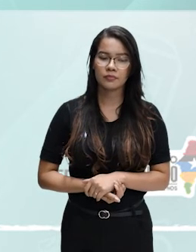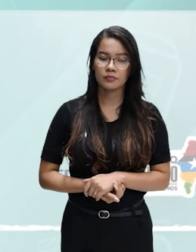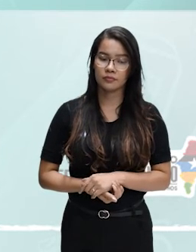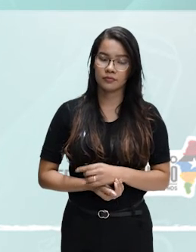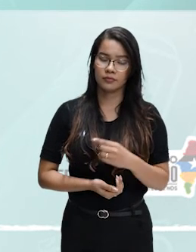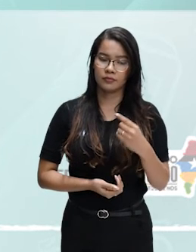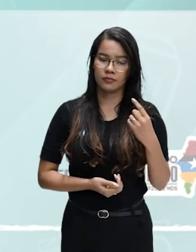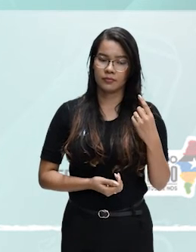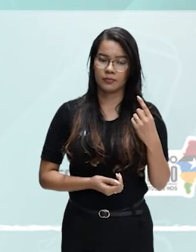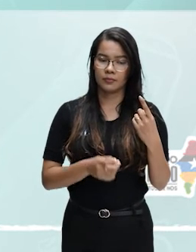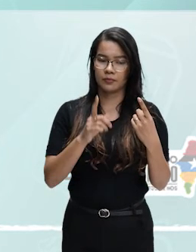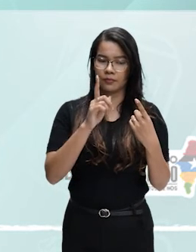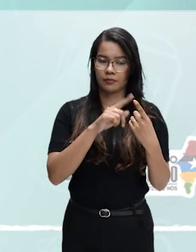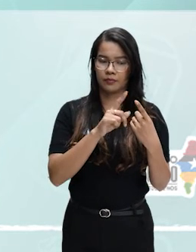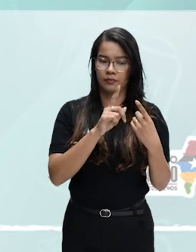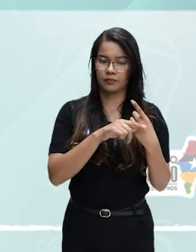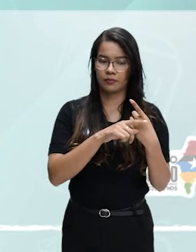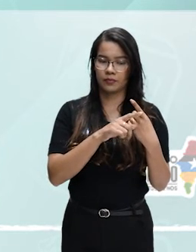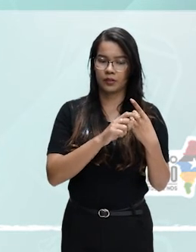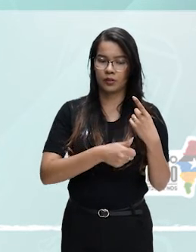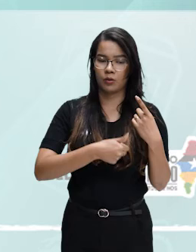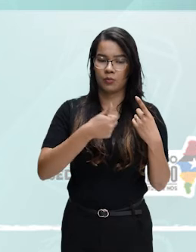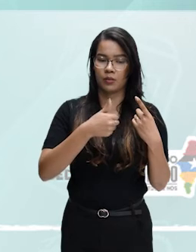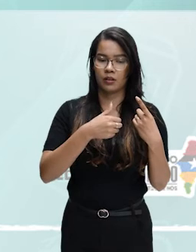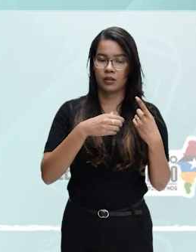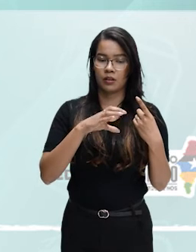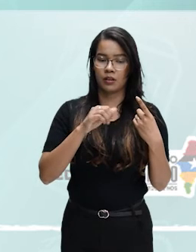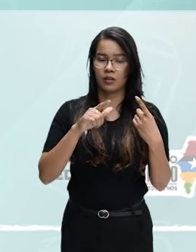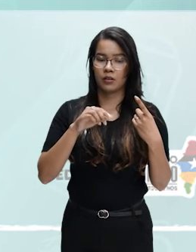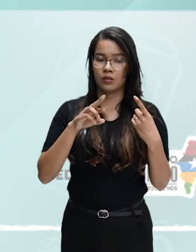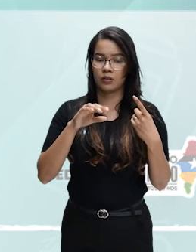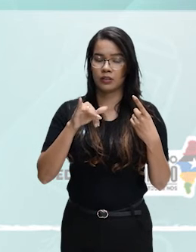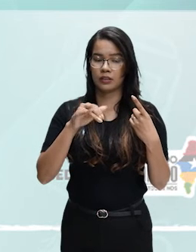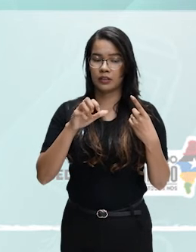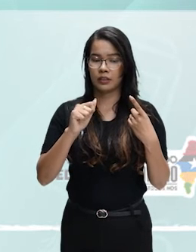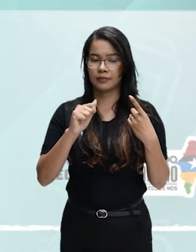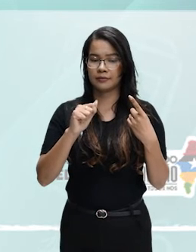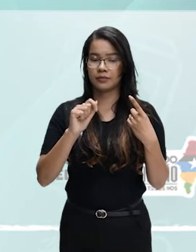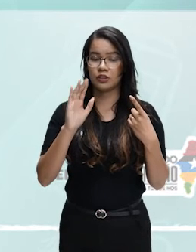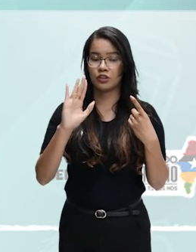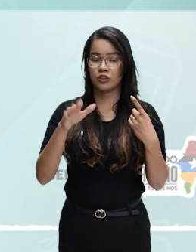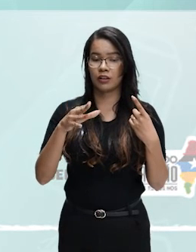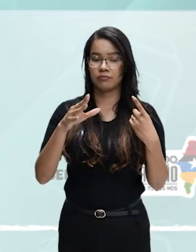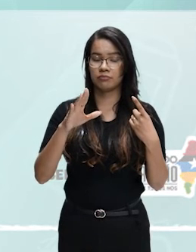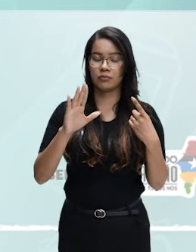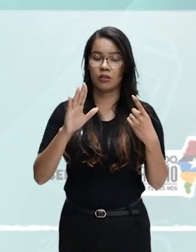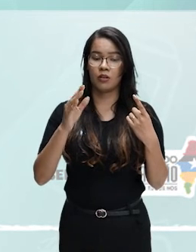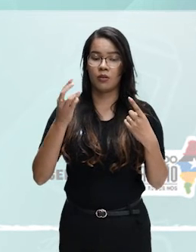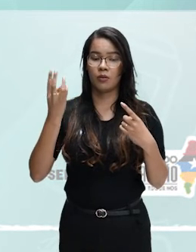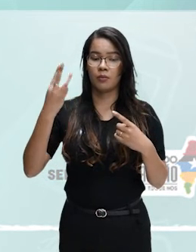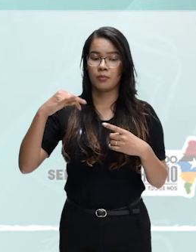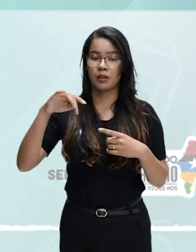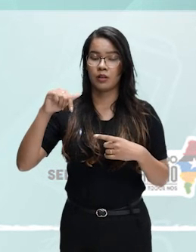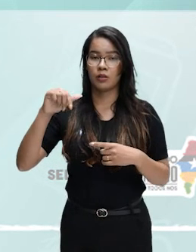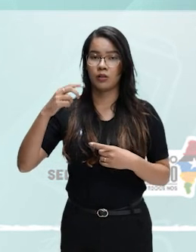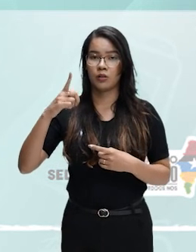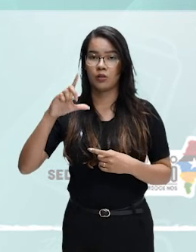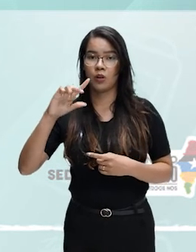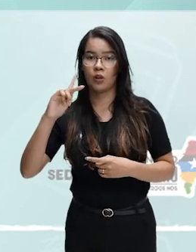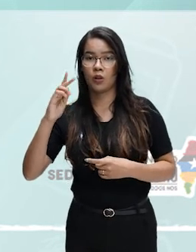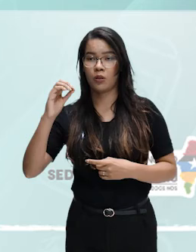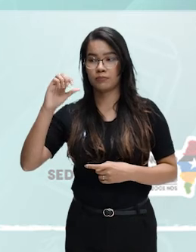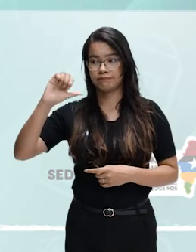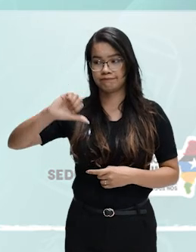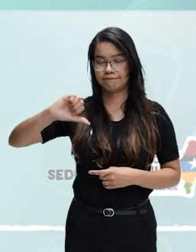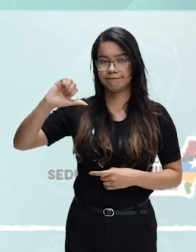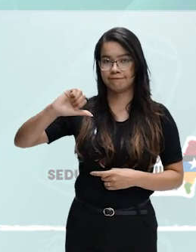caloria a cada 3,54 de etanol. Já o milho negativo gasta 1 caloria para